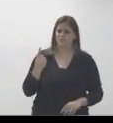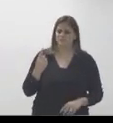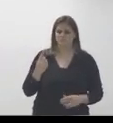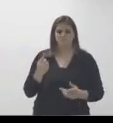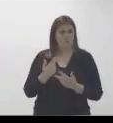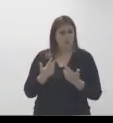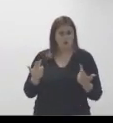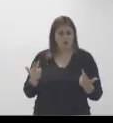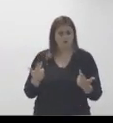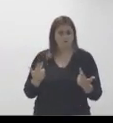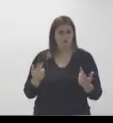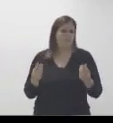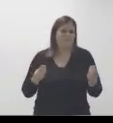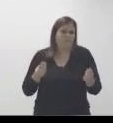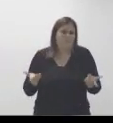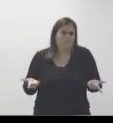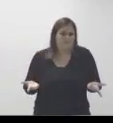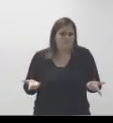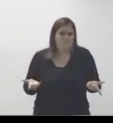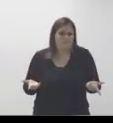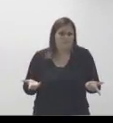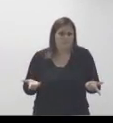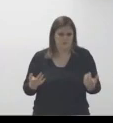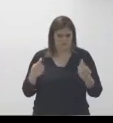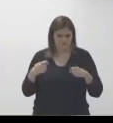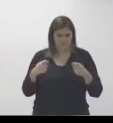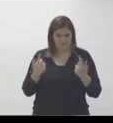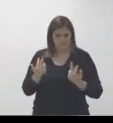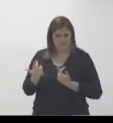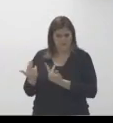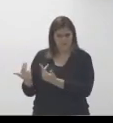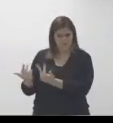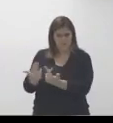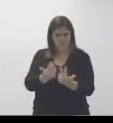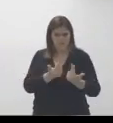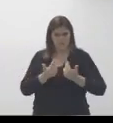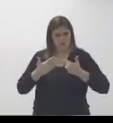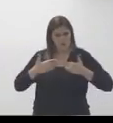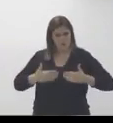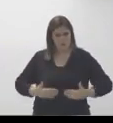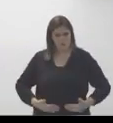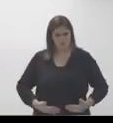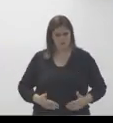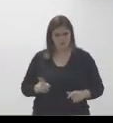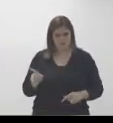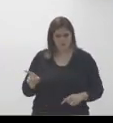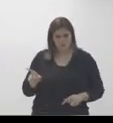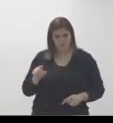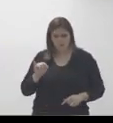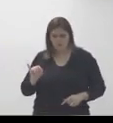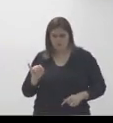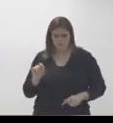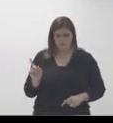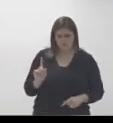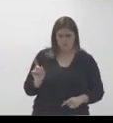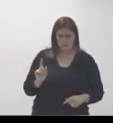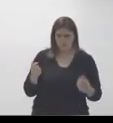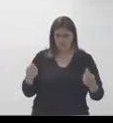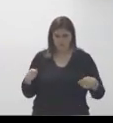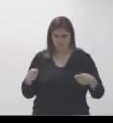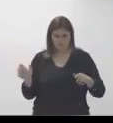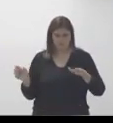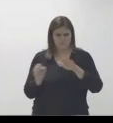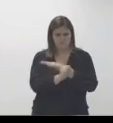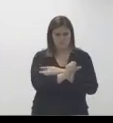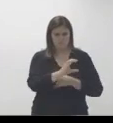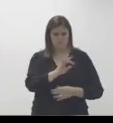comportar e a resposta for internação é haja clínica para acolher todo mundo e aí a pergunta como essas